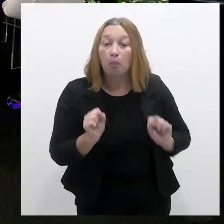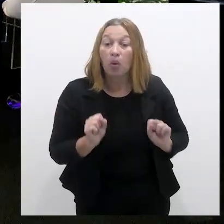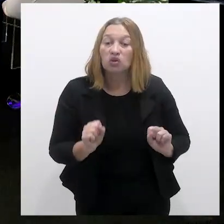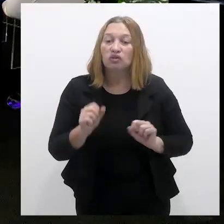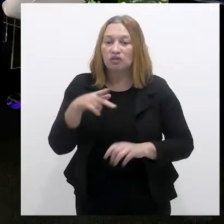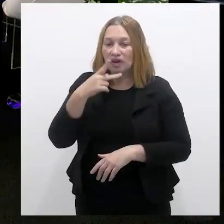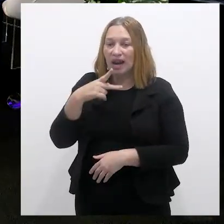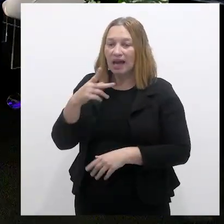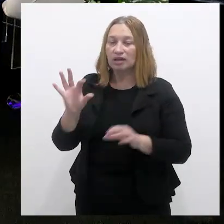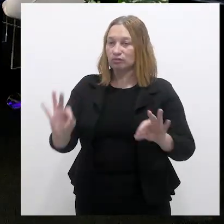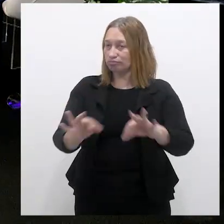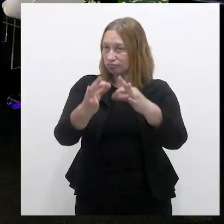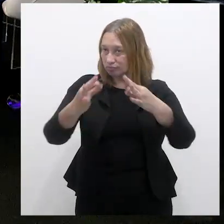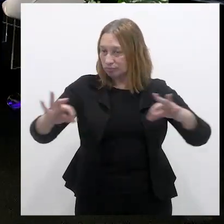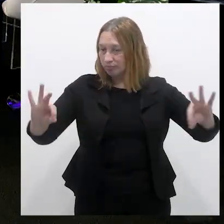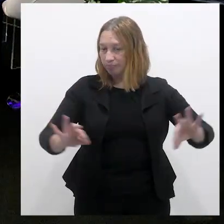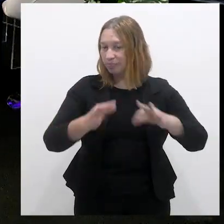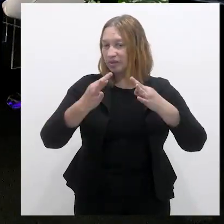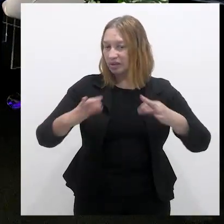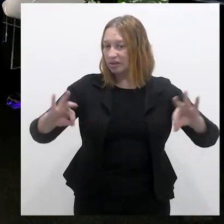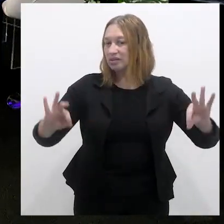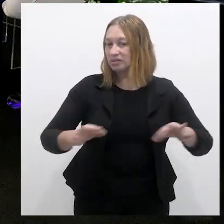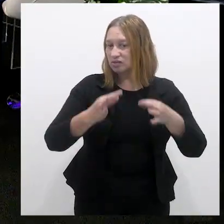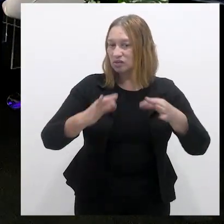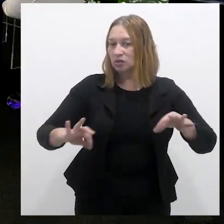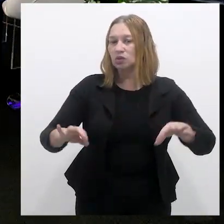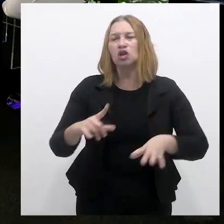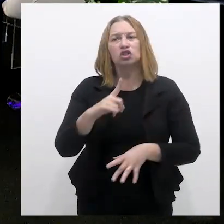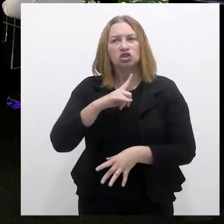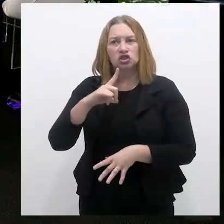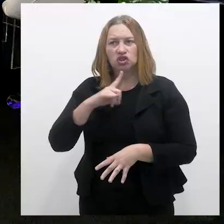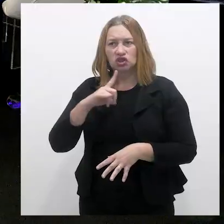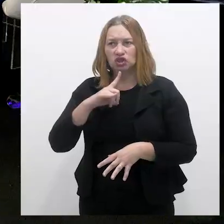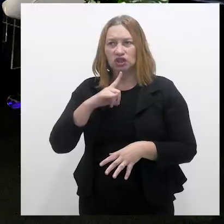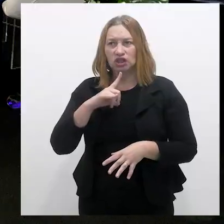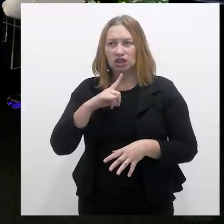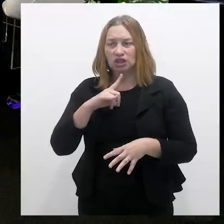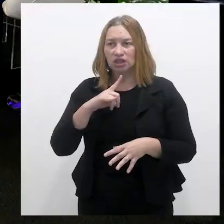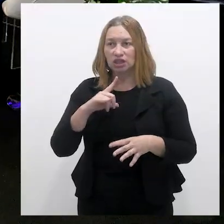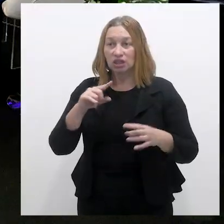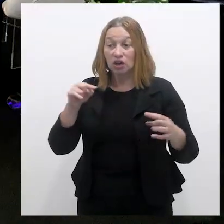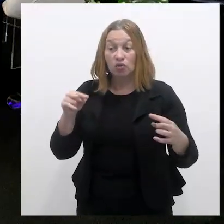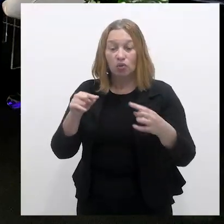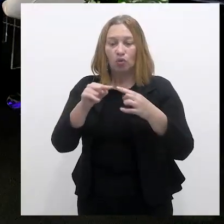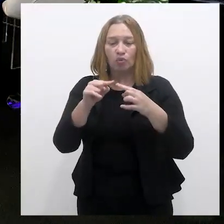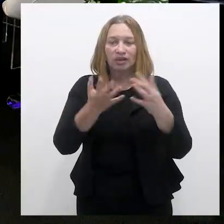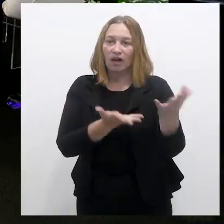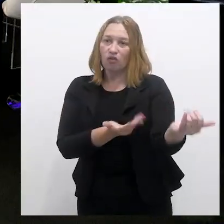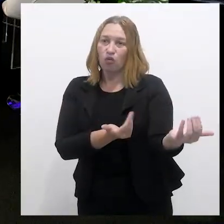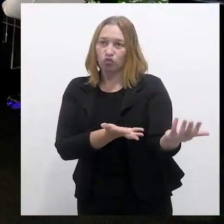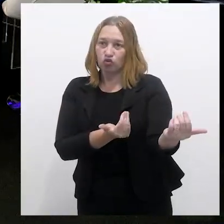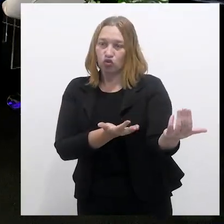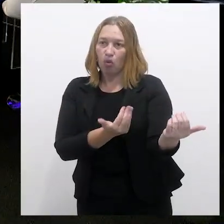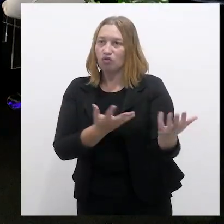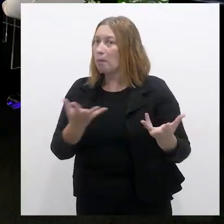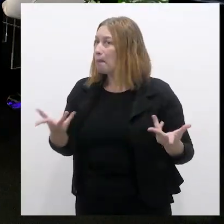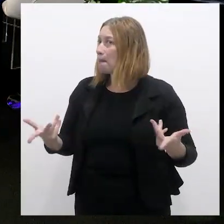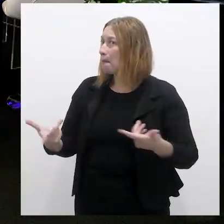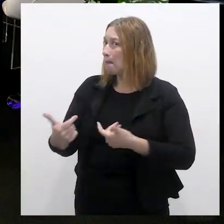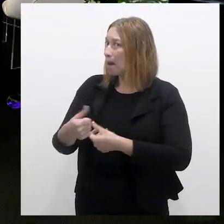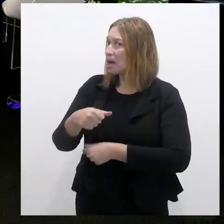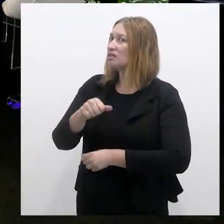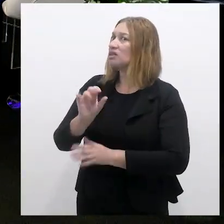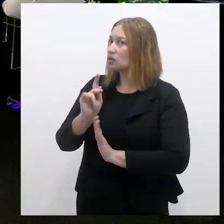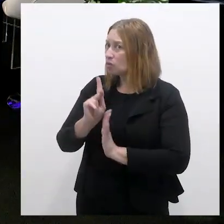posso dizer que o maestro Krabitschewski, ele tinha aquele Concertos para a Juventude. Isso, que era para a galera... Né? Um projeto